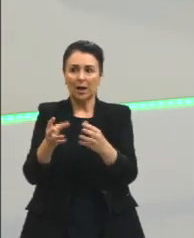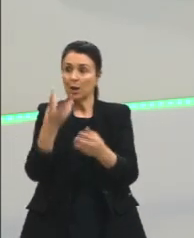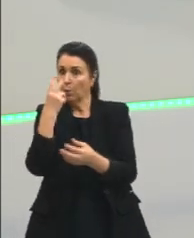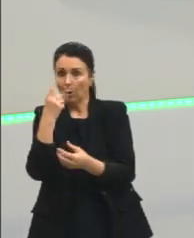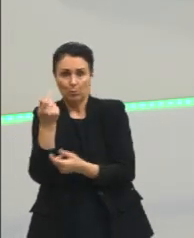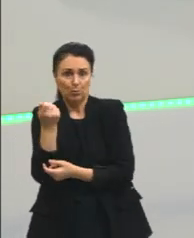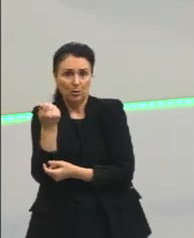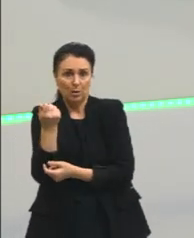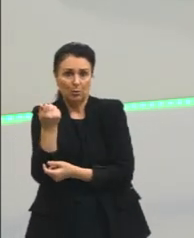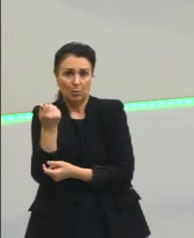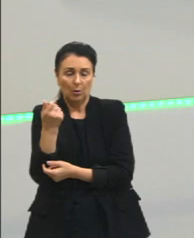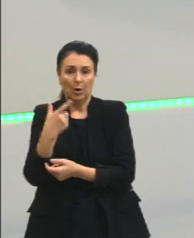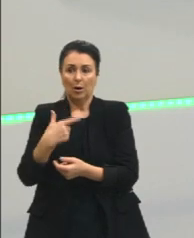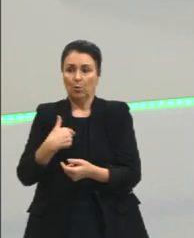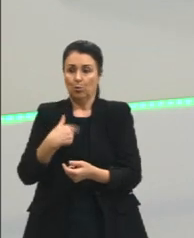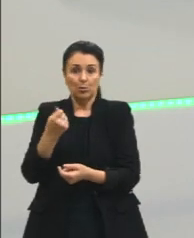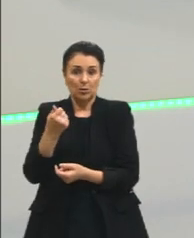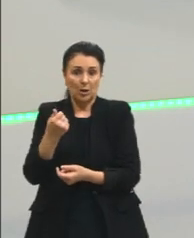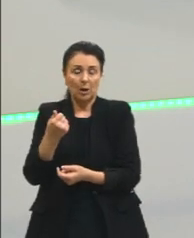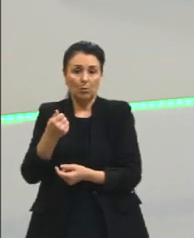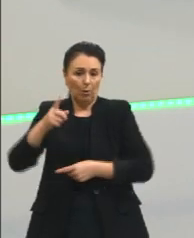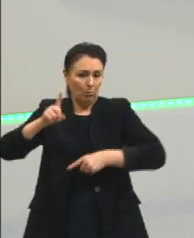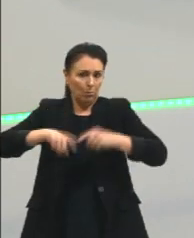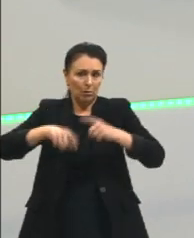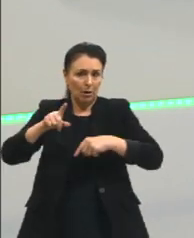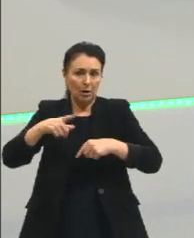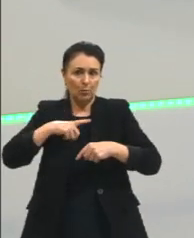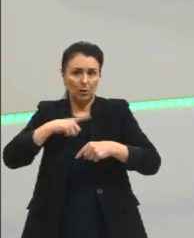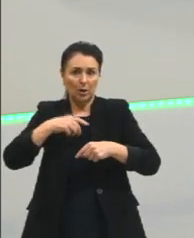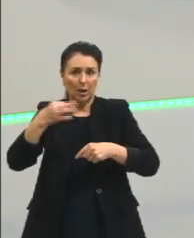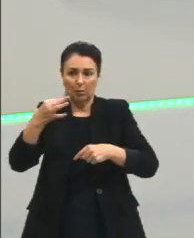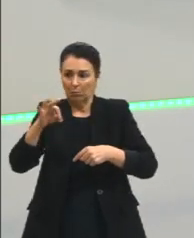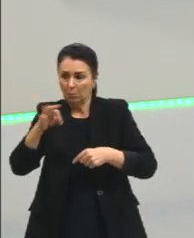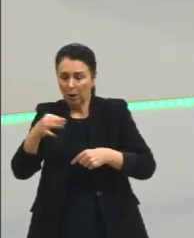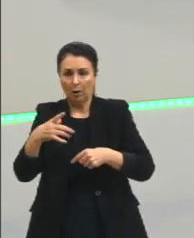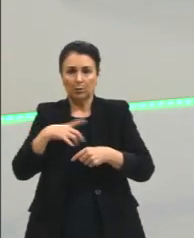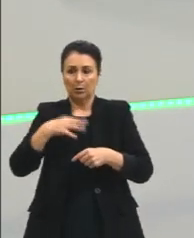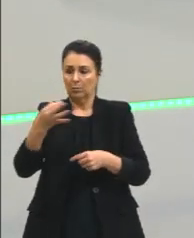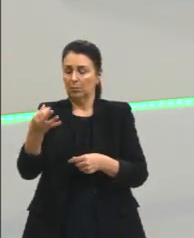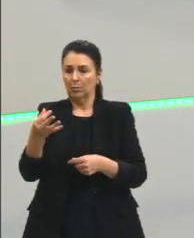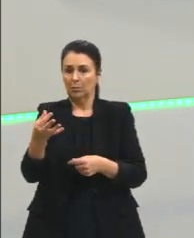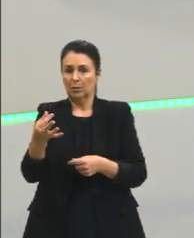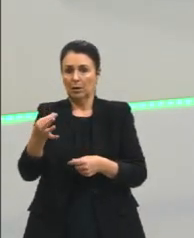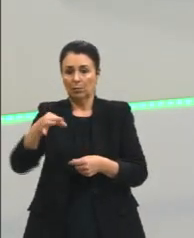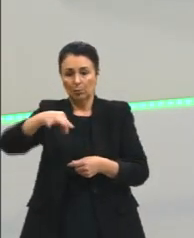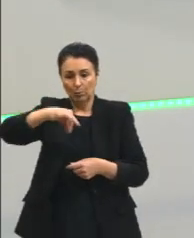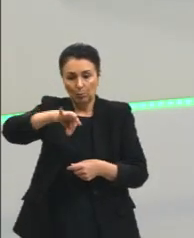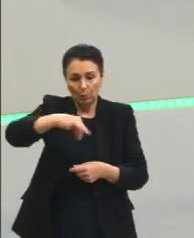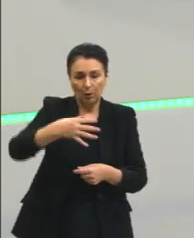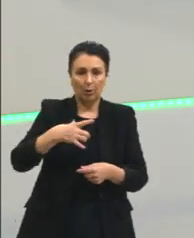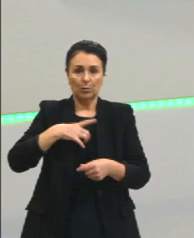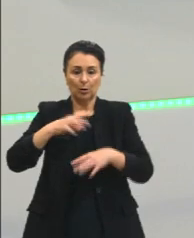dinheiro por exemplo dinheiro a uma matéria física a gente tem notas moedas joias